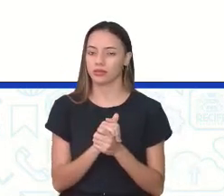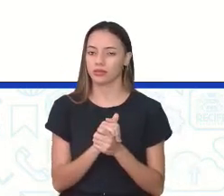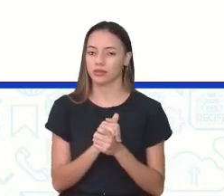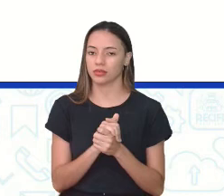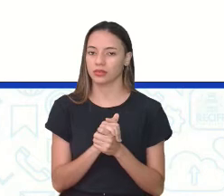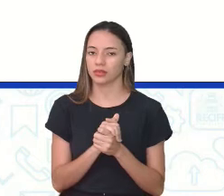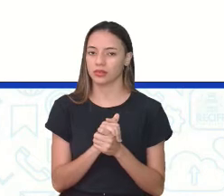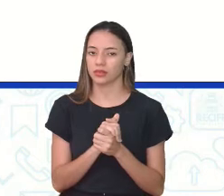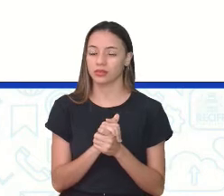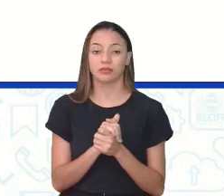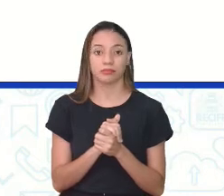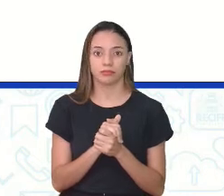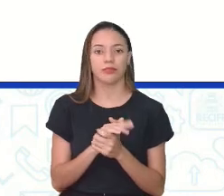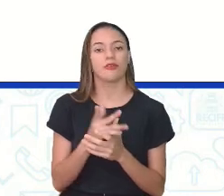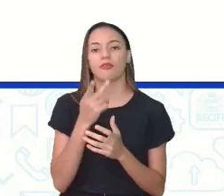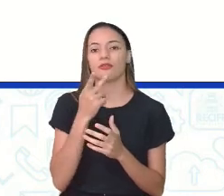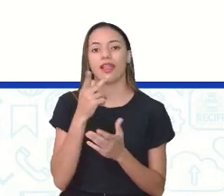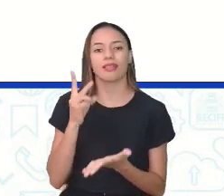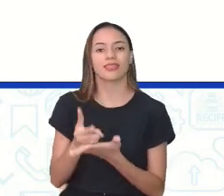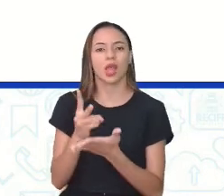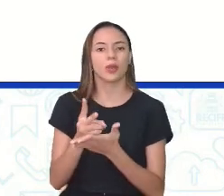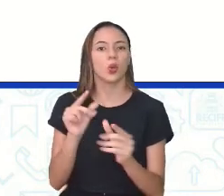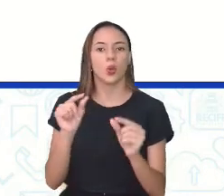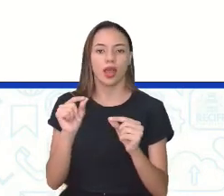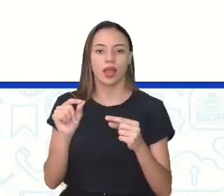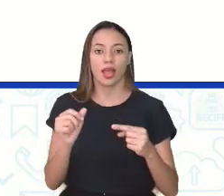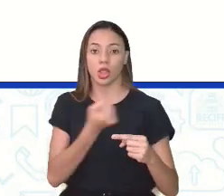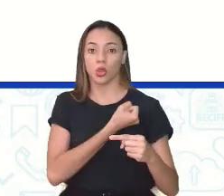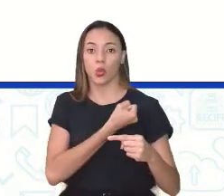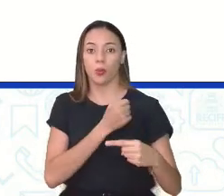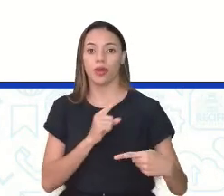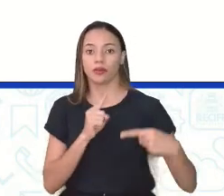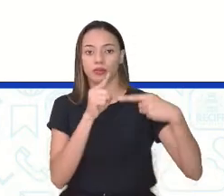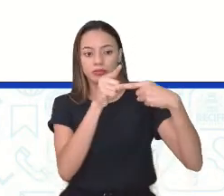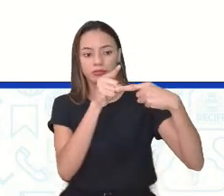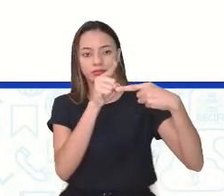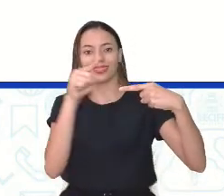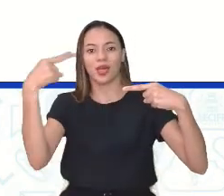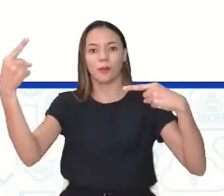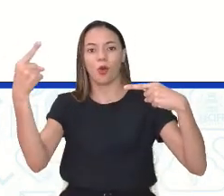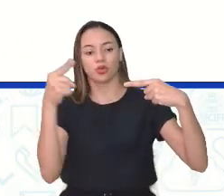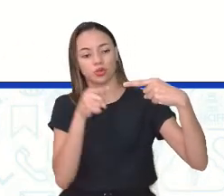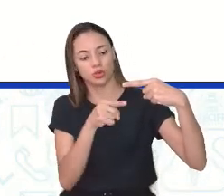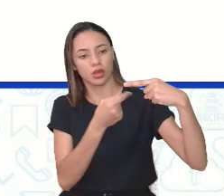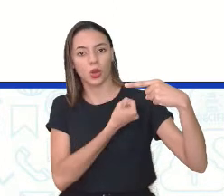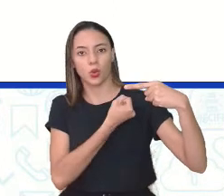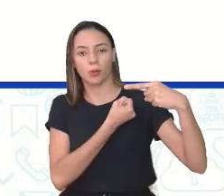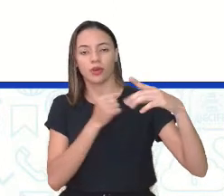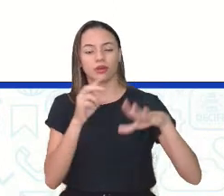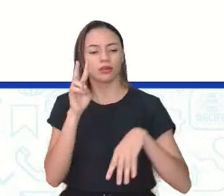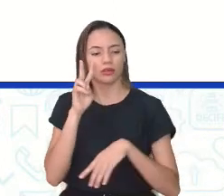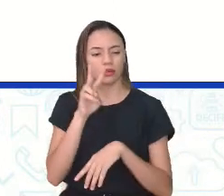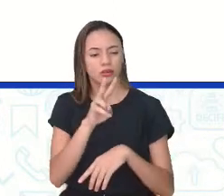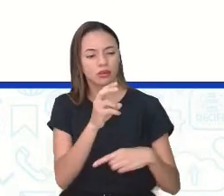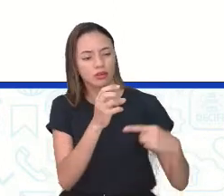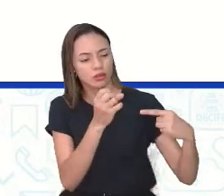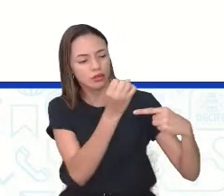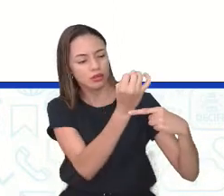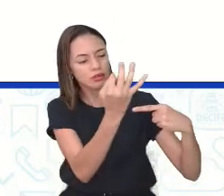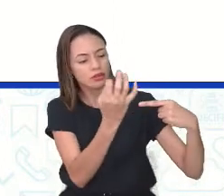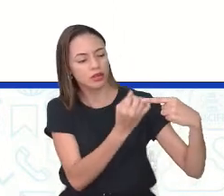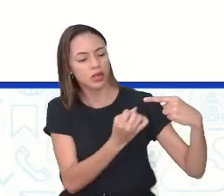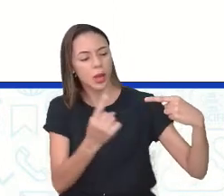primeira maneira que a gente fala é sempre o número de cima, depois a gente fala o número de baixo. Agora, quando olhar para uma fração, tenta